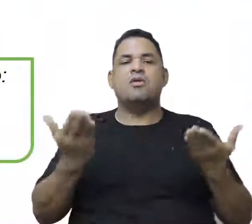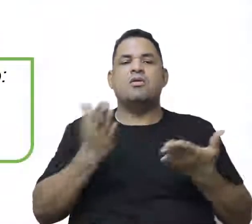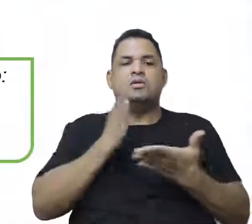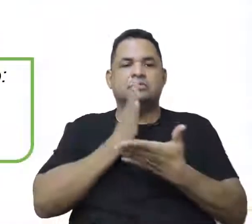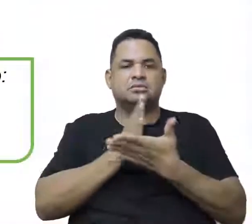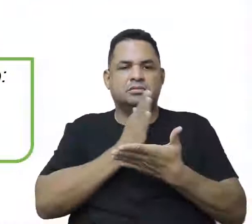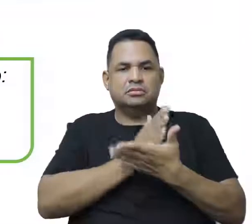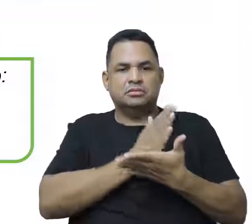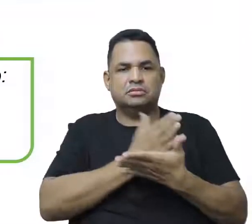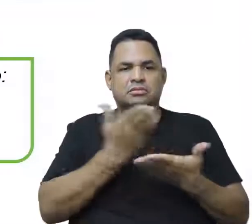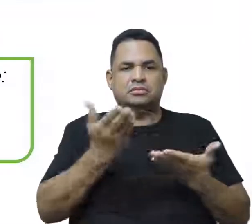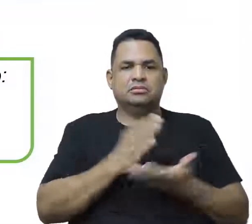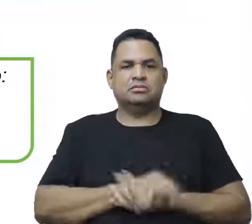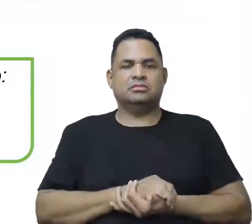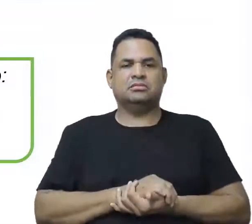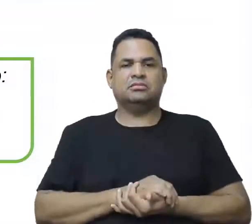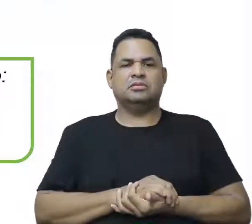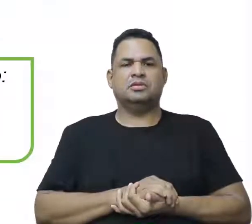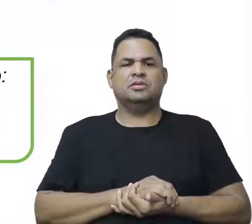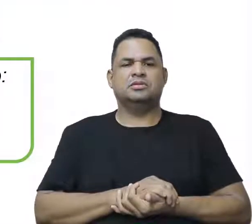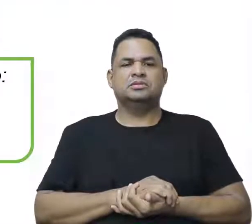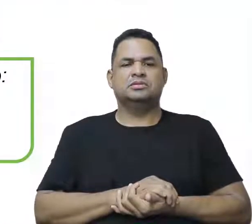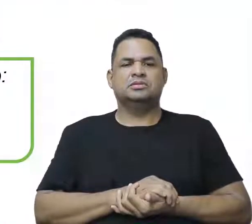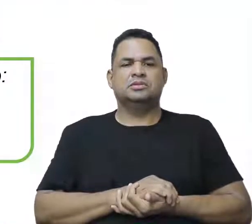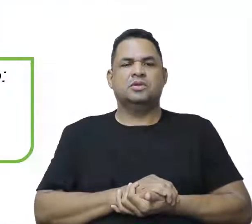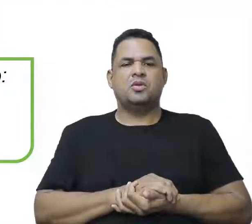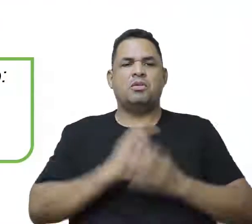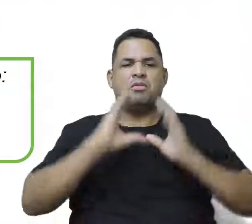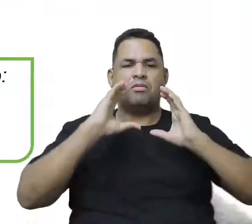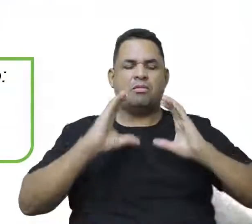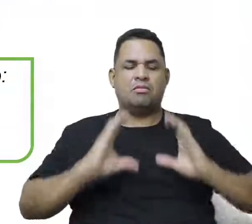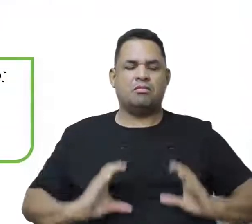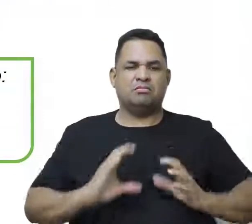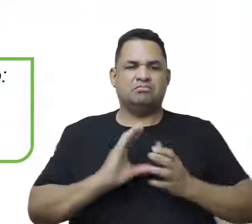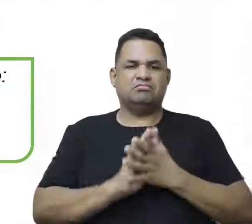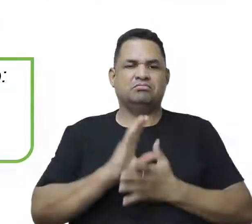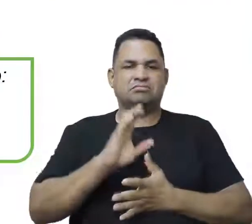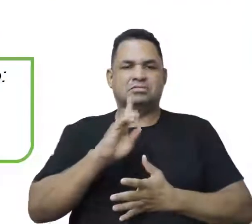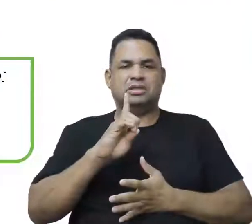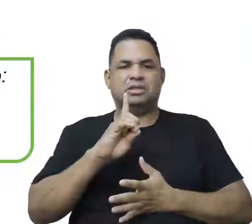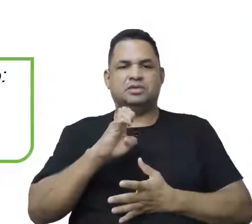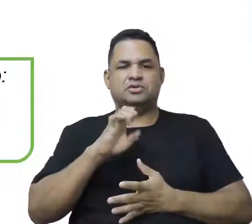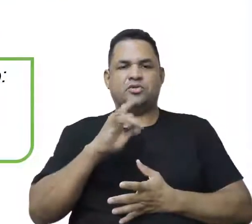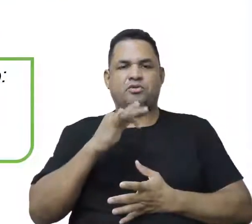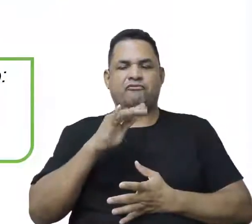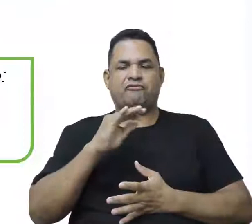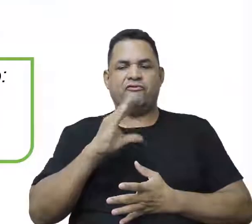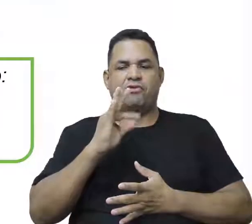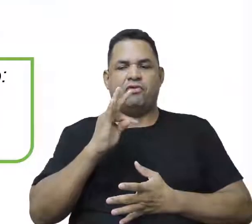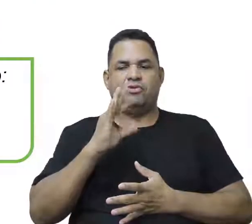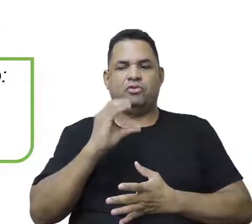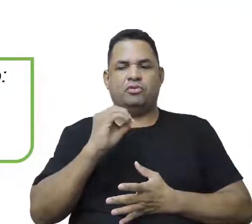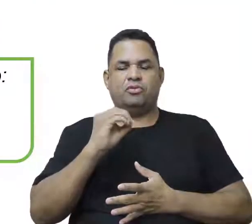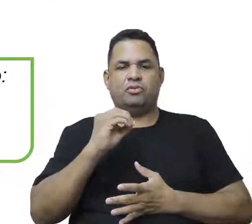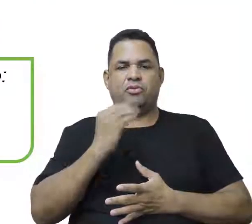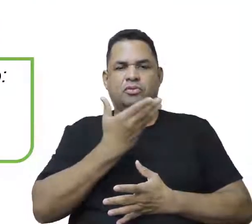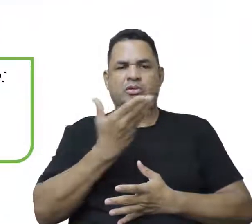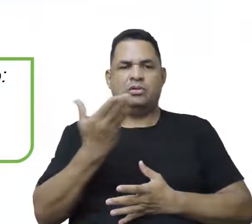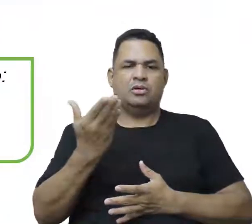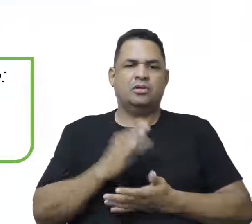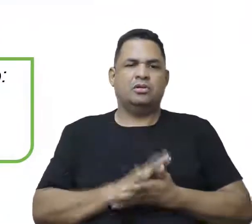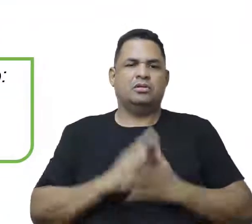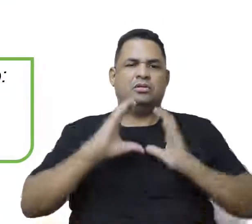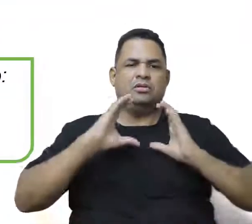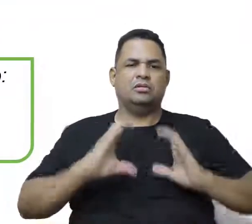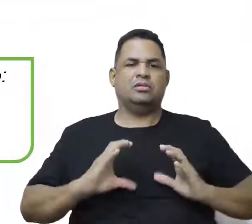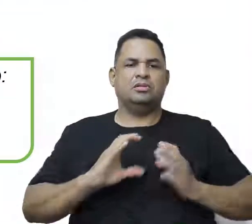um pouquinho mais sobre isso. Como que seria um comportamento de desconforto, professora Iris? Esse comportamento aí, no